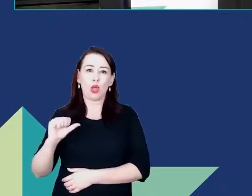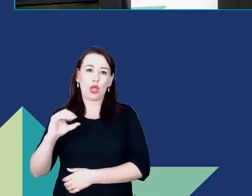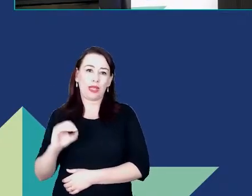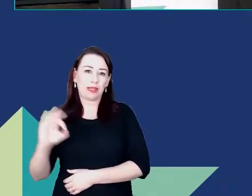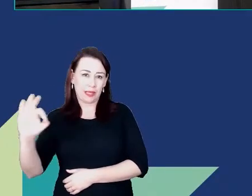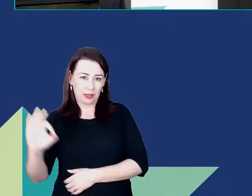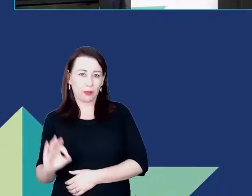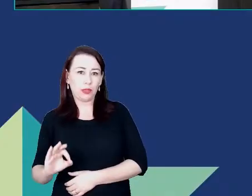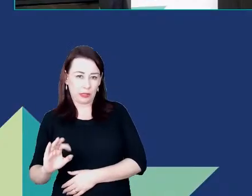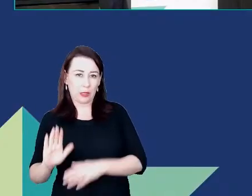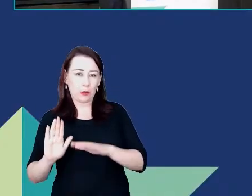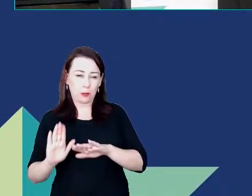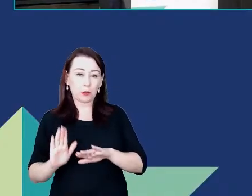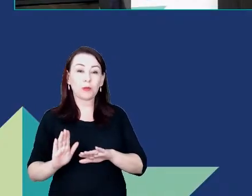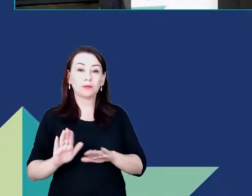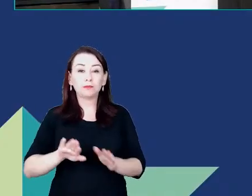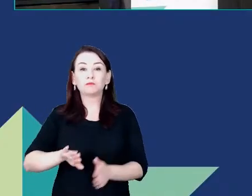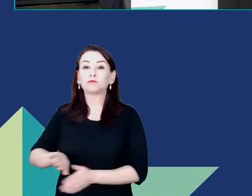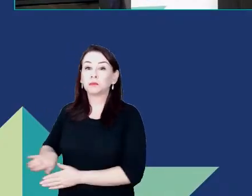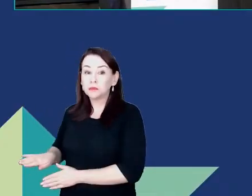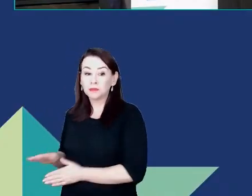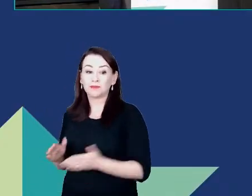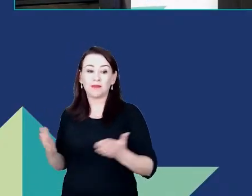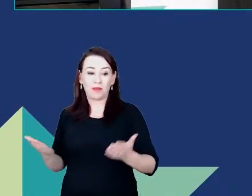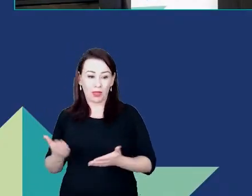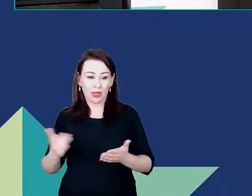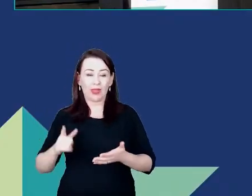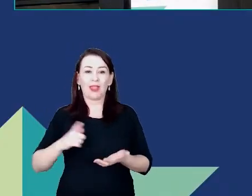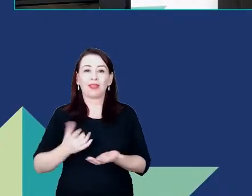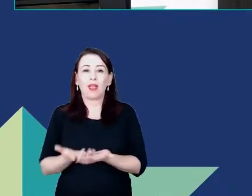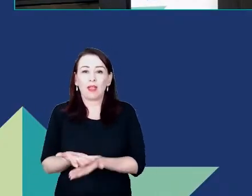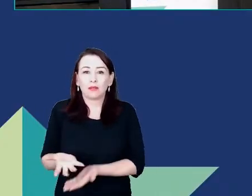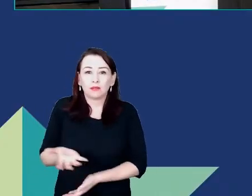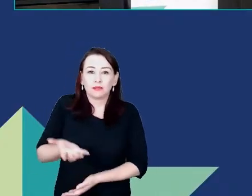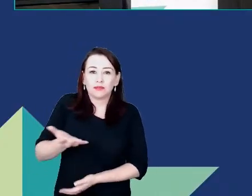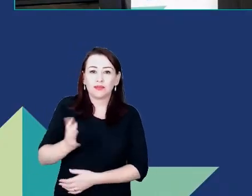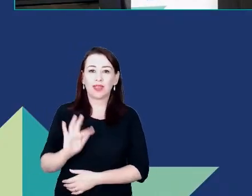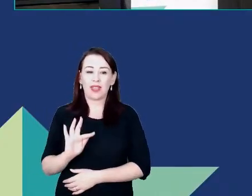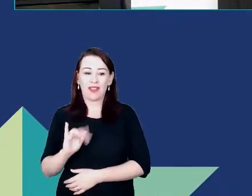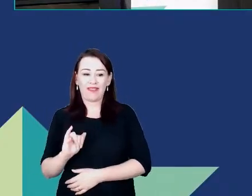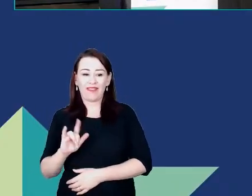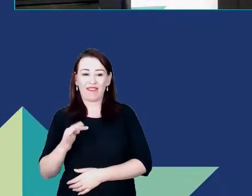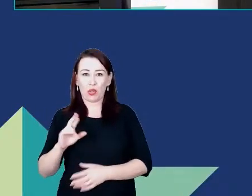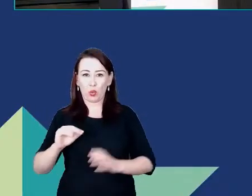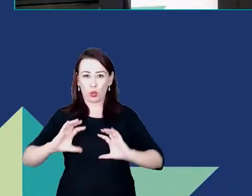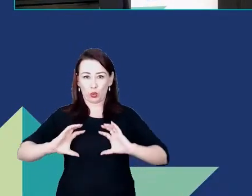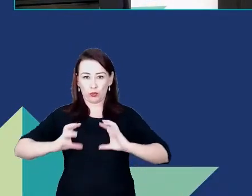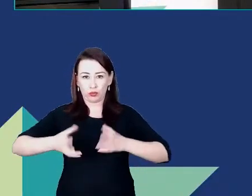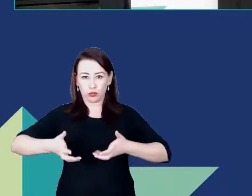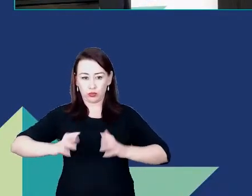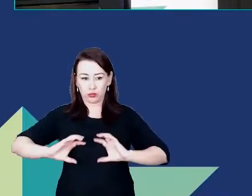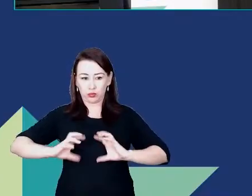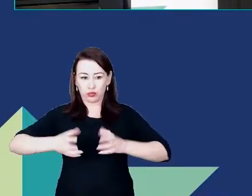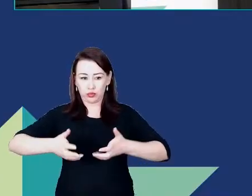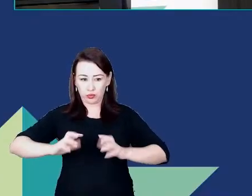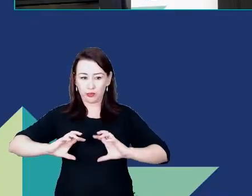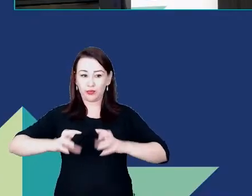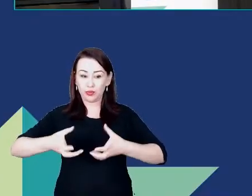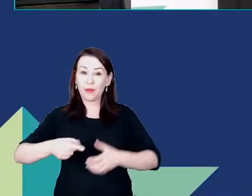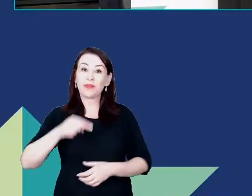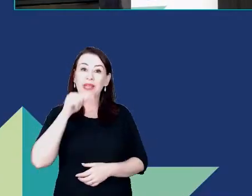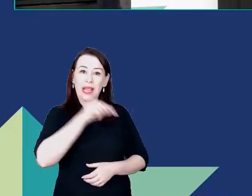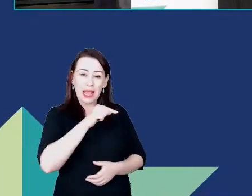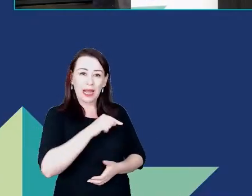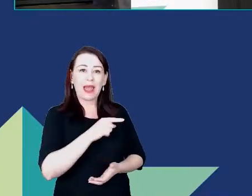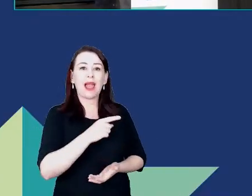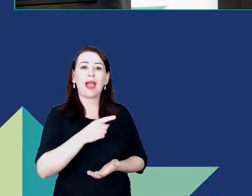esse rejeito ele é filtrado, né? A gente tem esses filtros a disco aí com vácuo, né? E daqui a gente faz a disposição numa